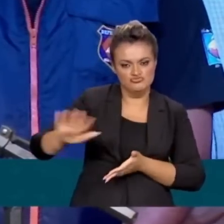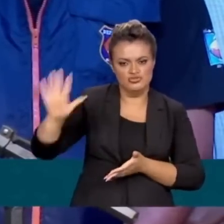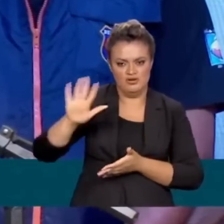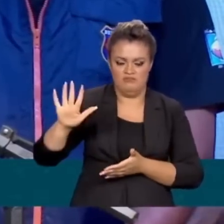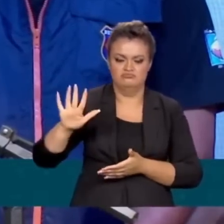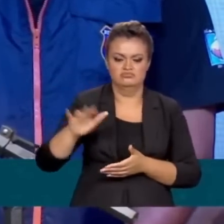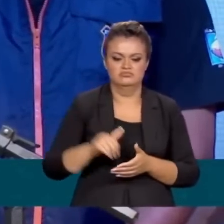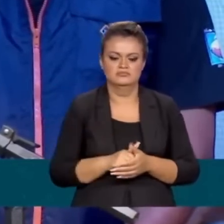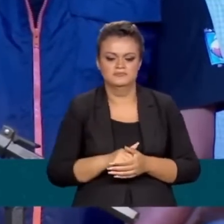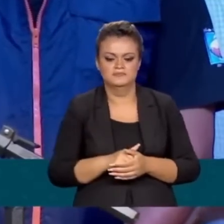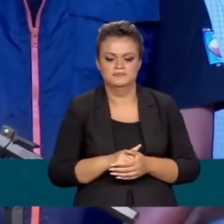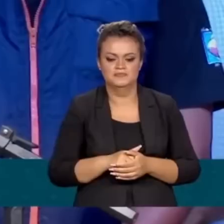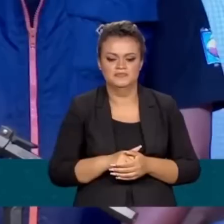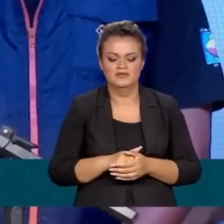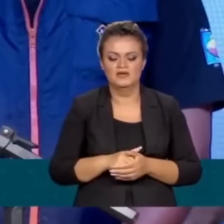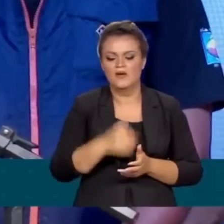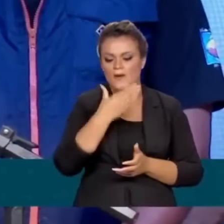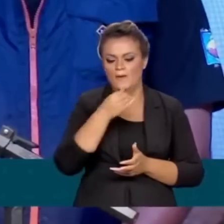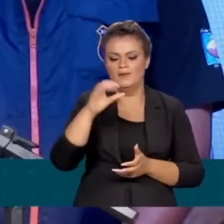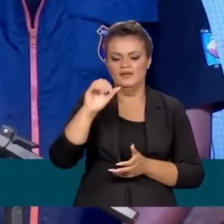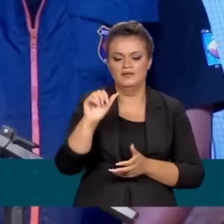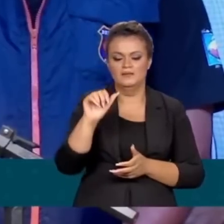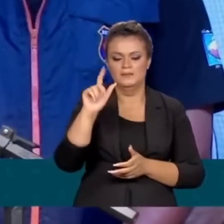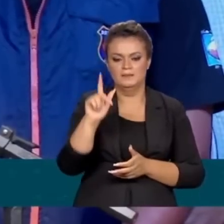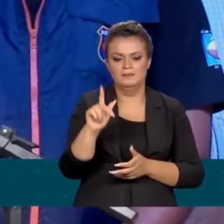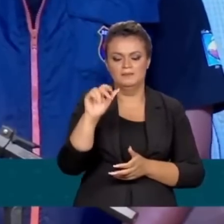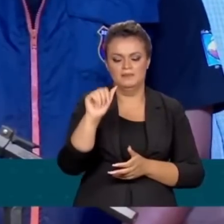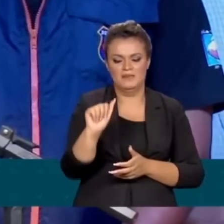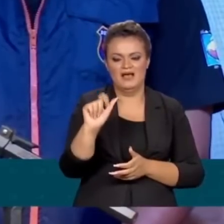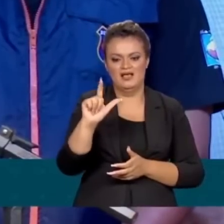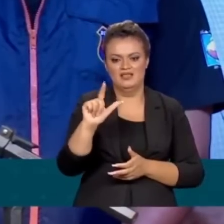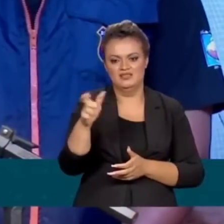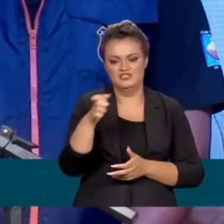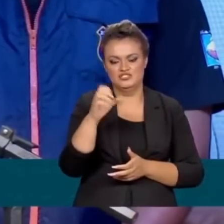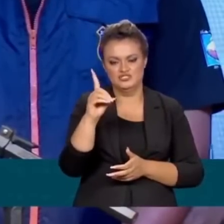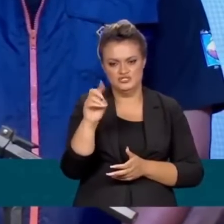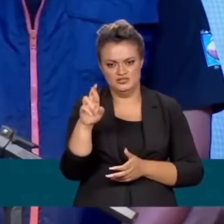presença da República o companheiro Alexandre Padilha